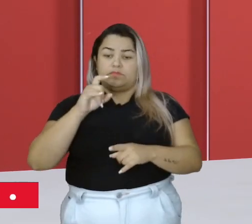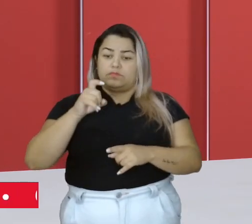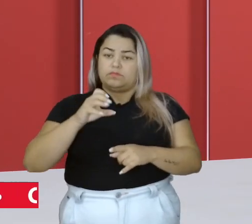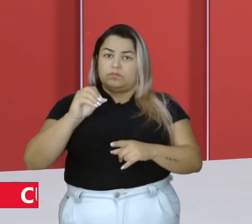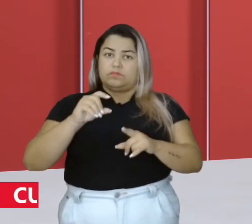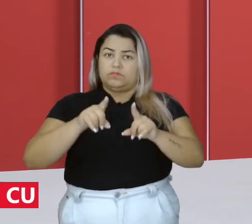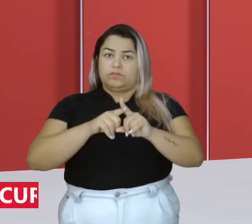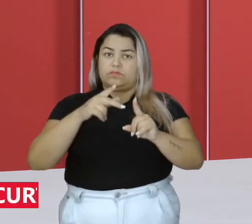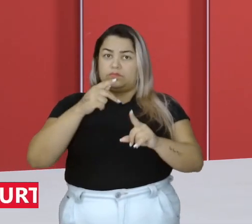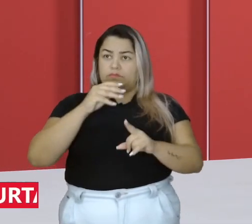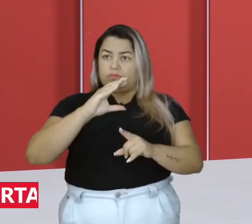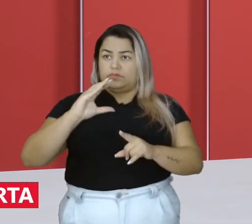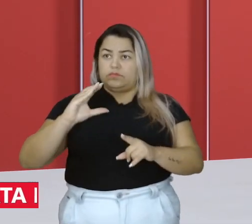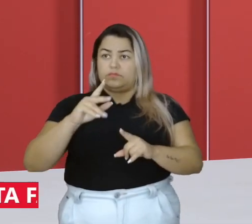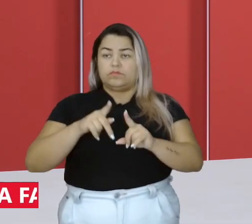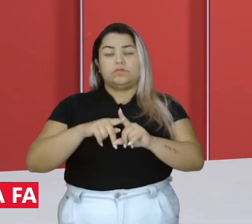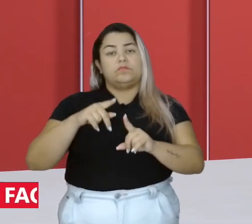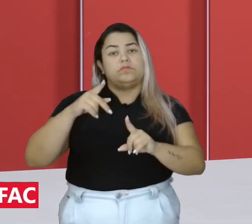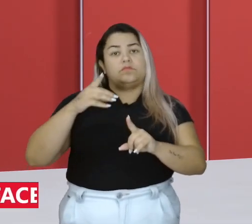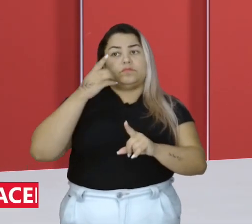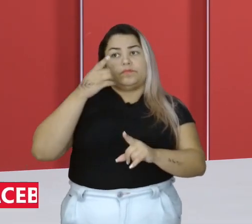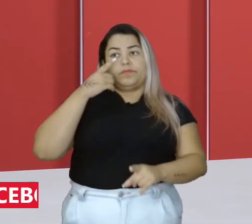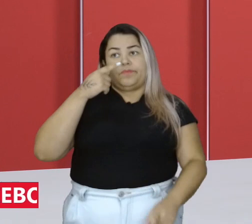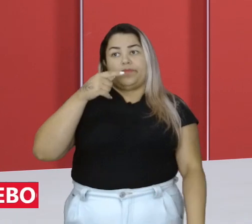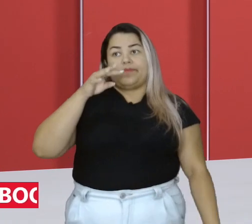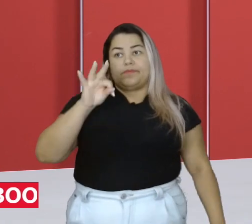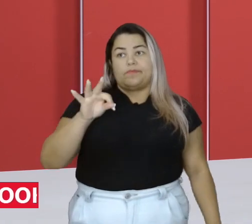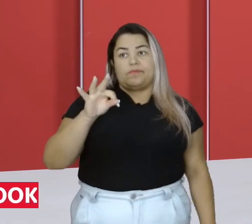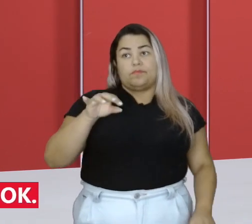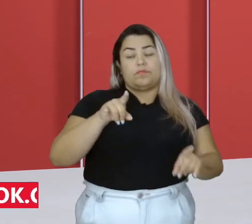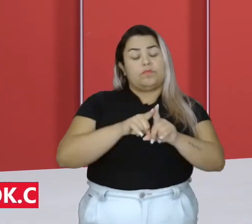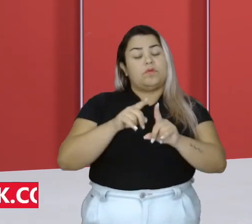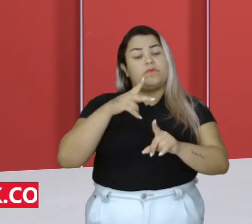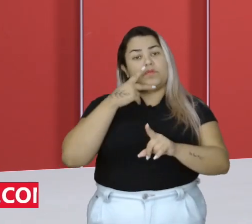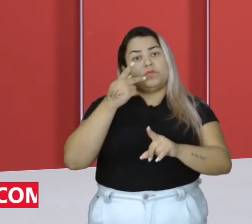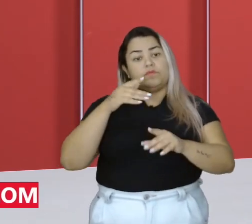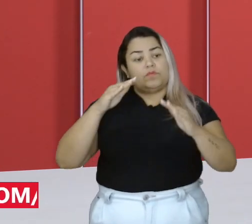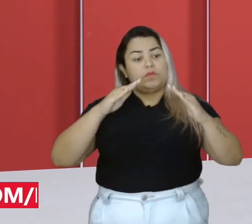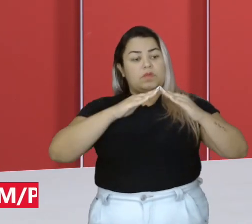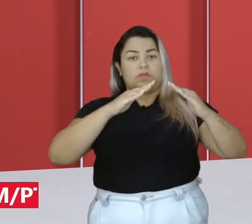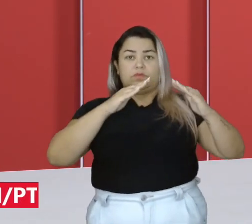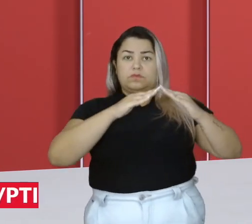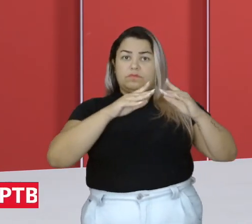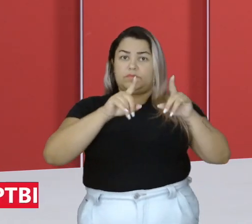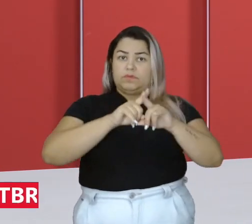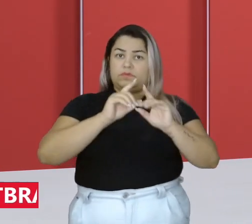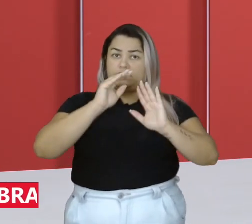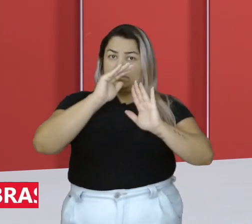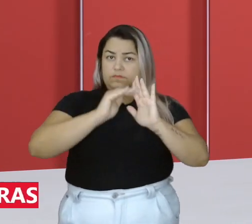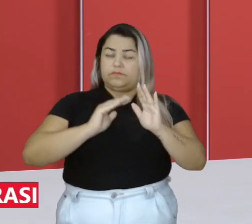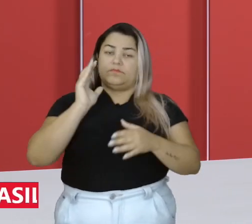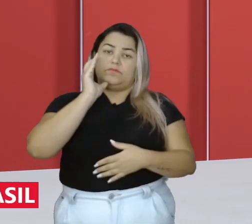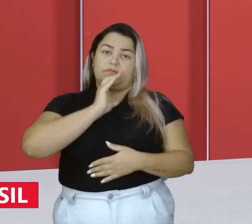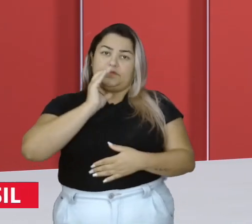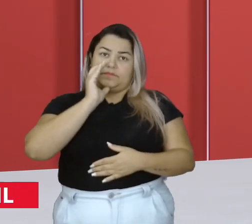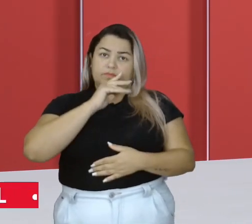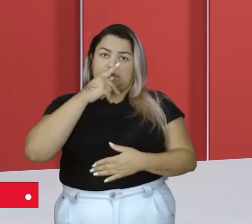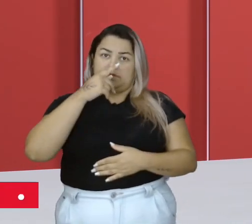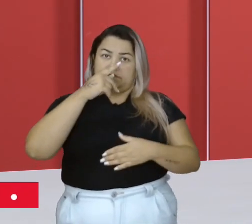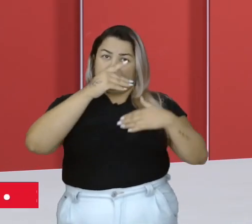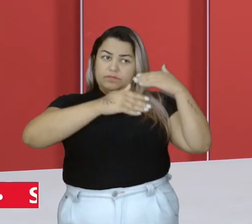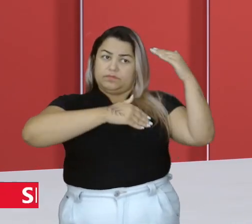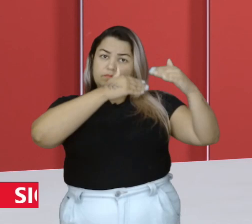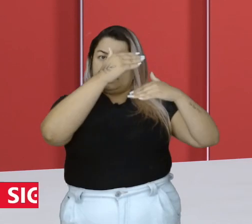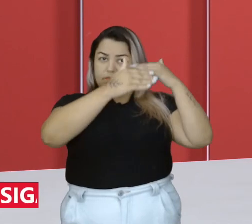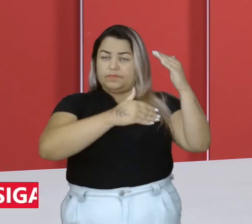deputado federal pelo PT do Rio de Janeiro, Raimon, vai falar com a gente sobre o eixo de moradia do Programa de Aceleração do